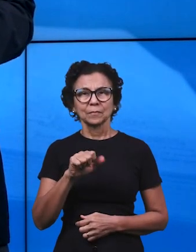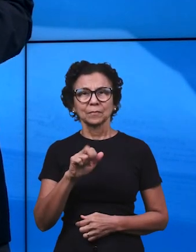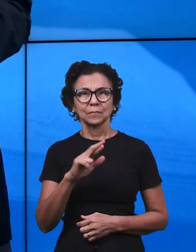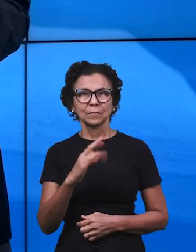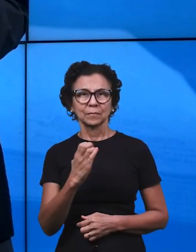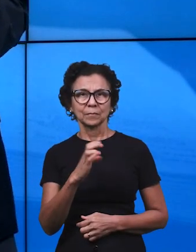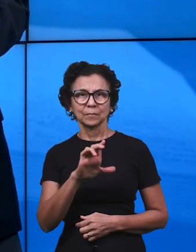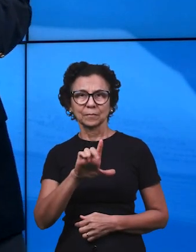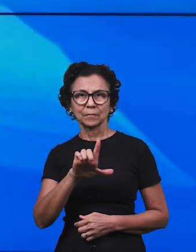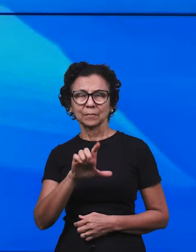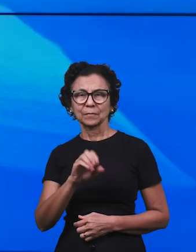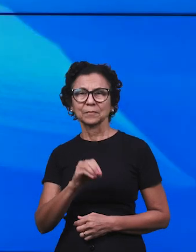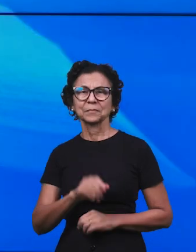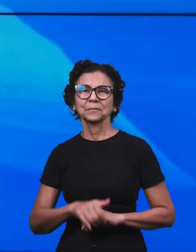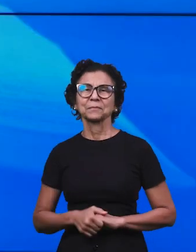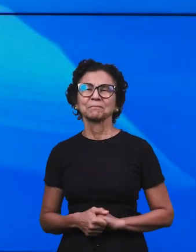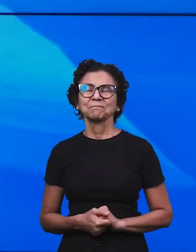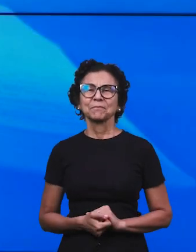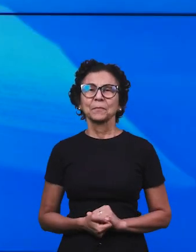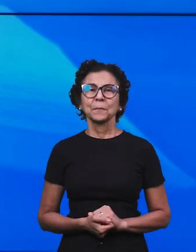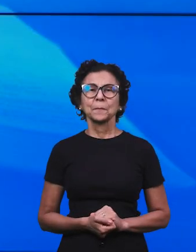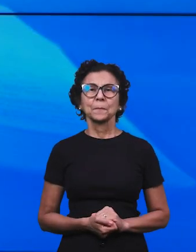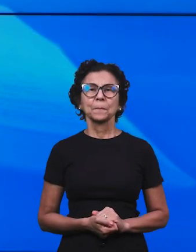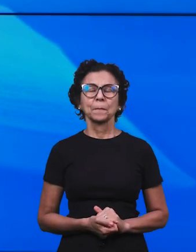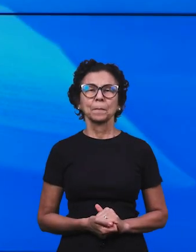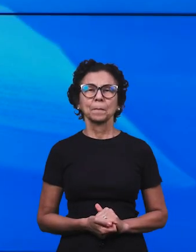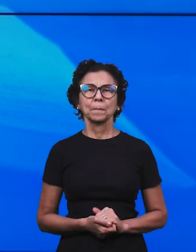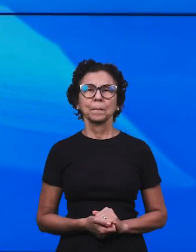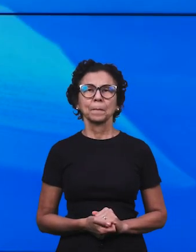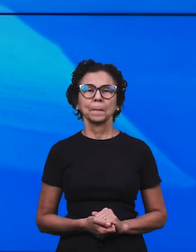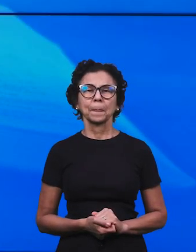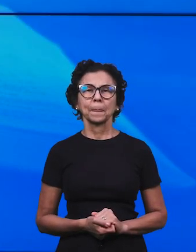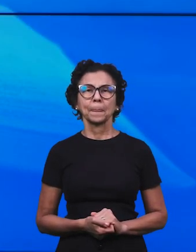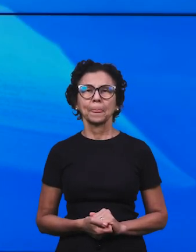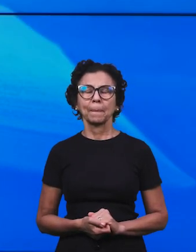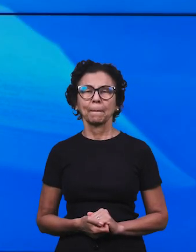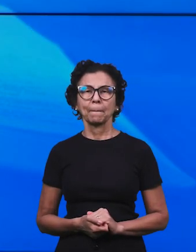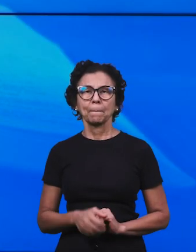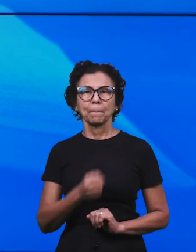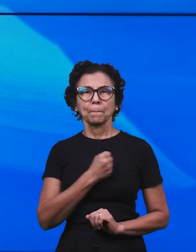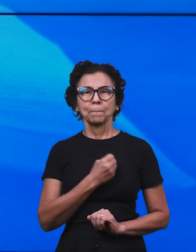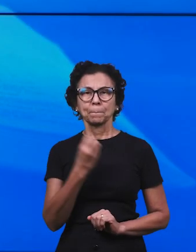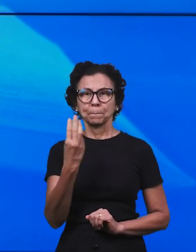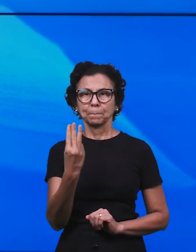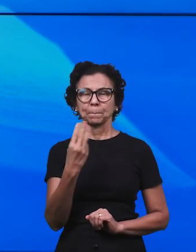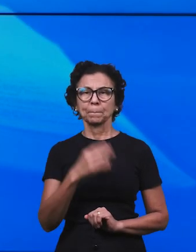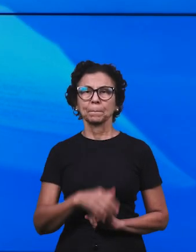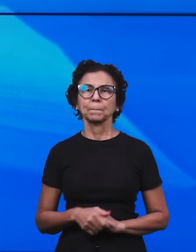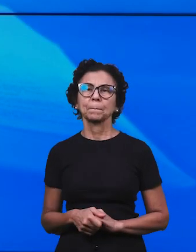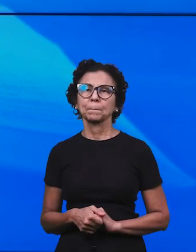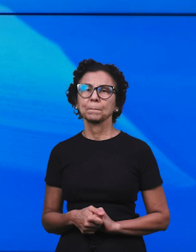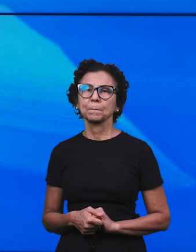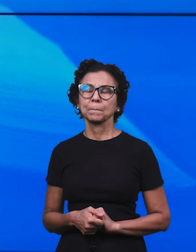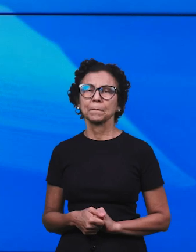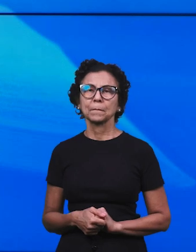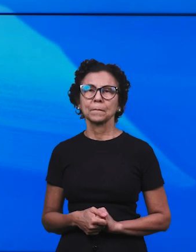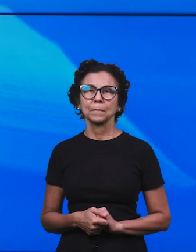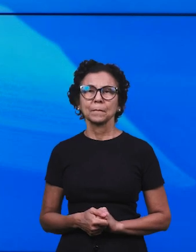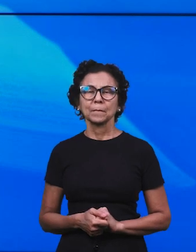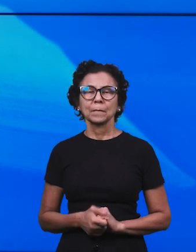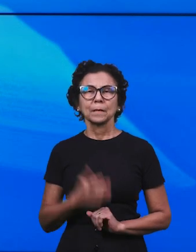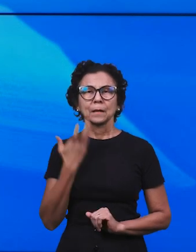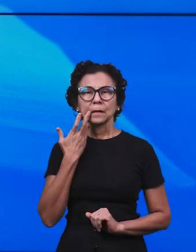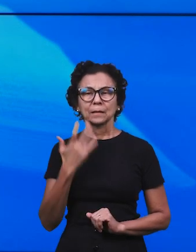Marcelo Goulart. Amém. Vamos então agora, irmãos, para a pergunta 3, que ela foi dirigida às